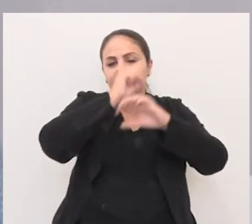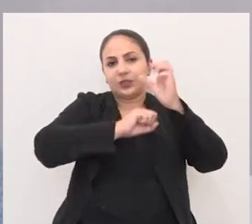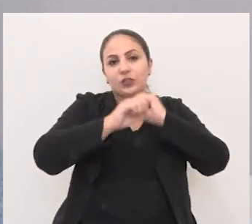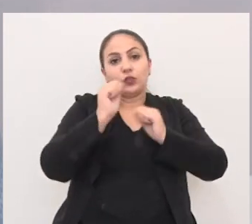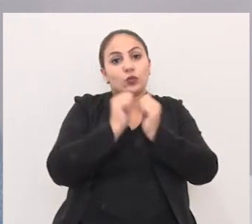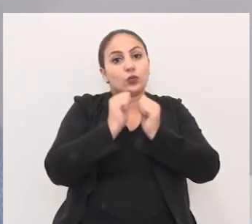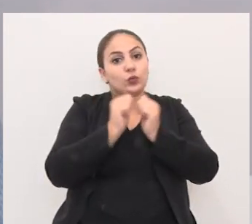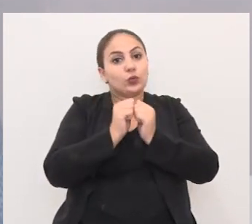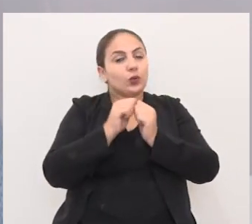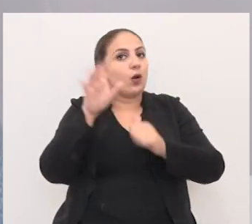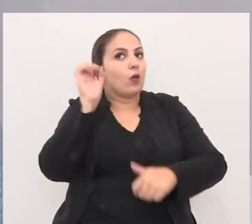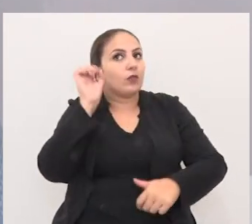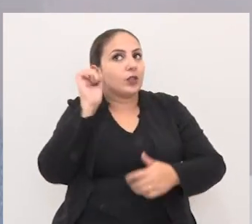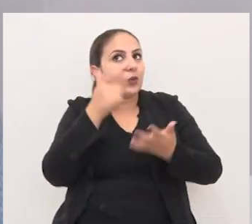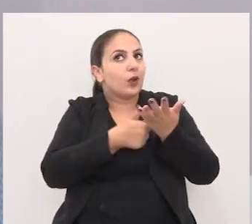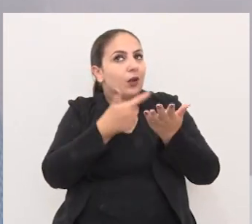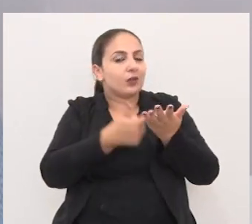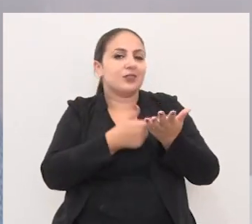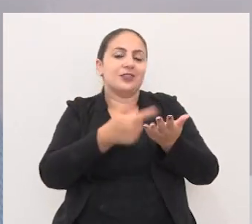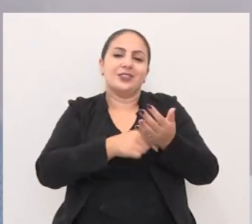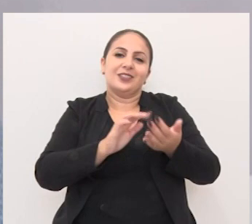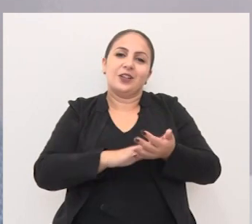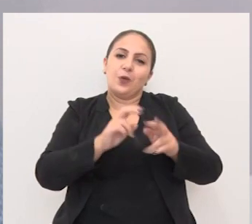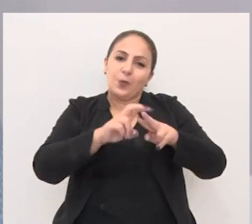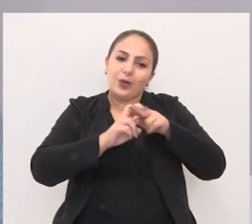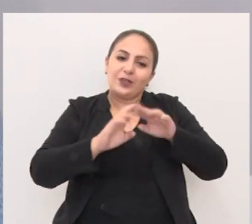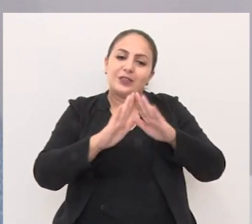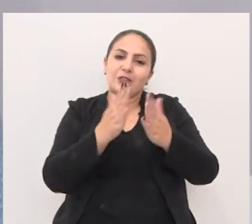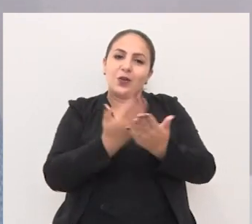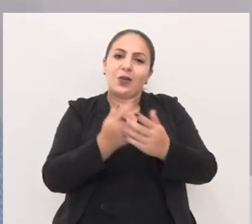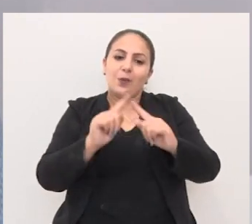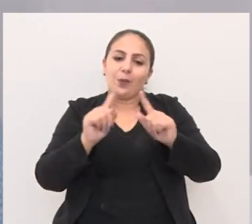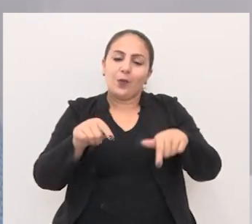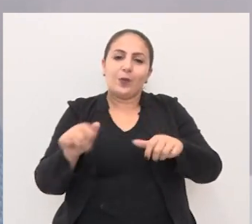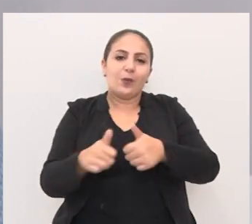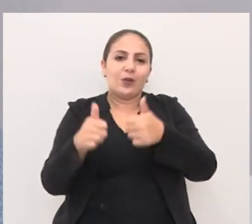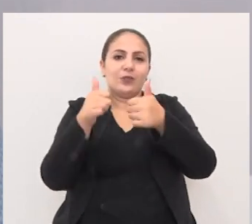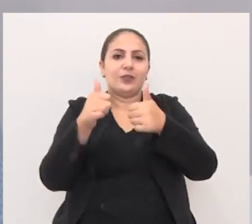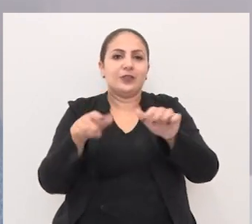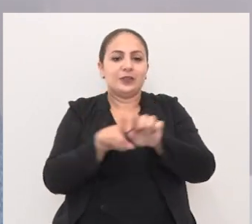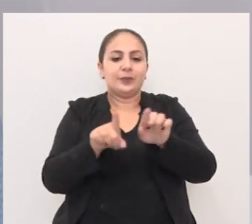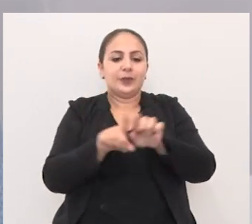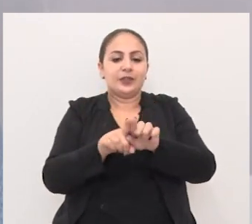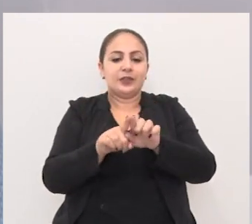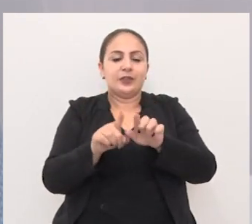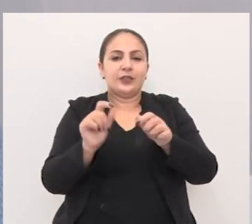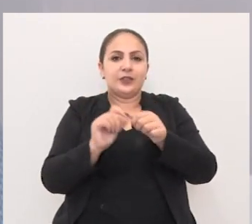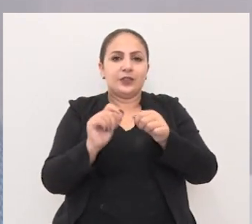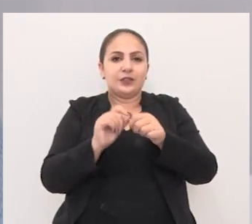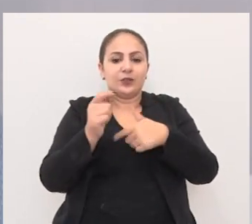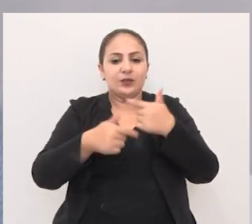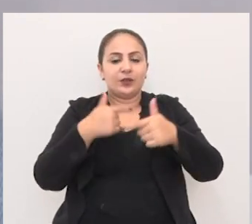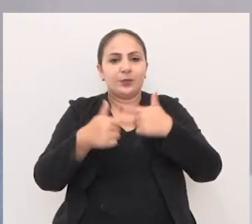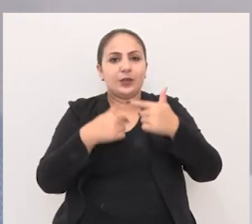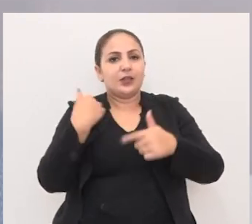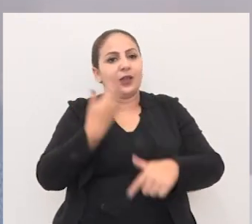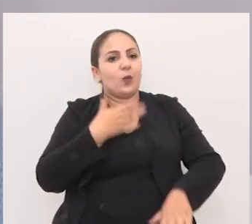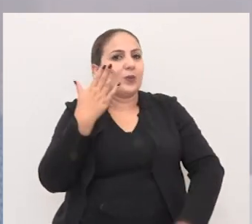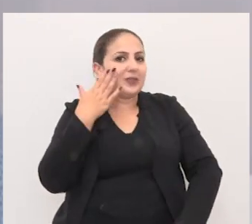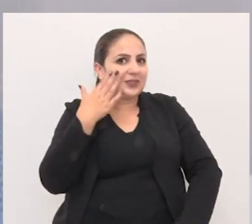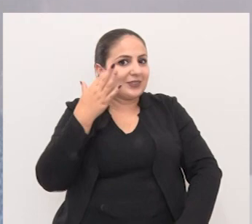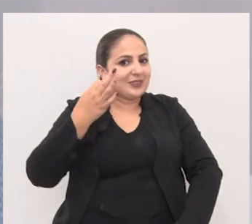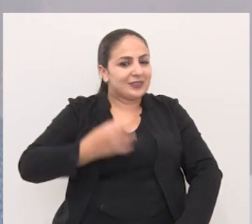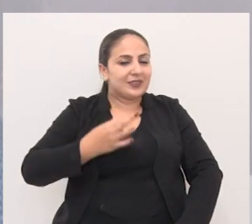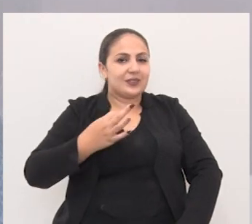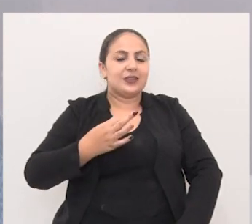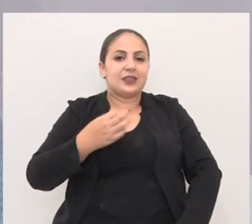dela através do audiolivro. Então, as escolas públicas, está na hora de se qualificar com isso, está na hora de oferecer esse serviço, que eu tenho